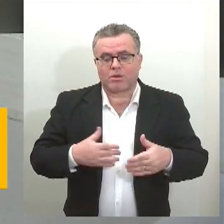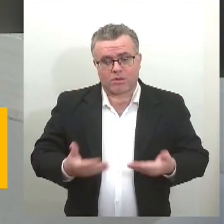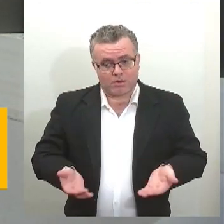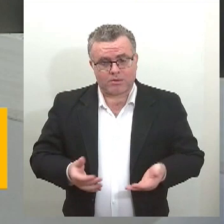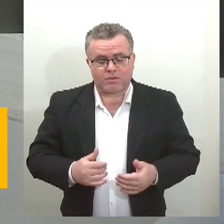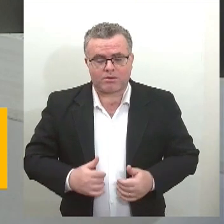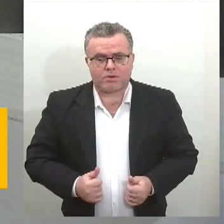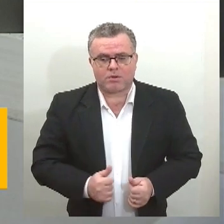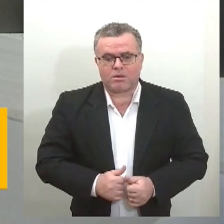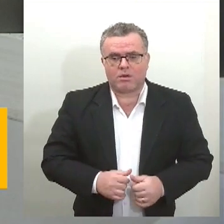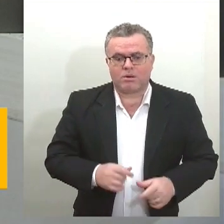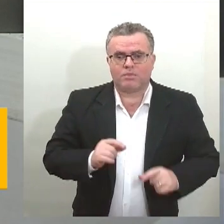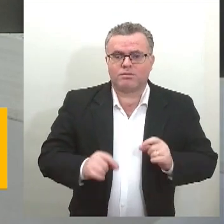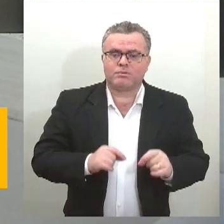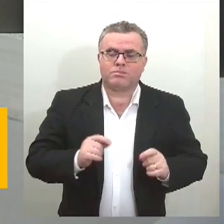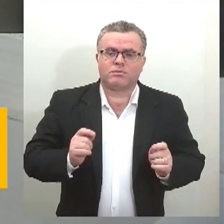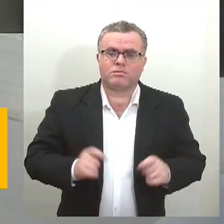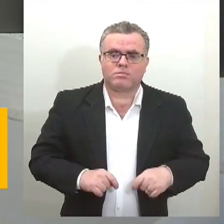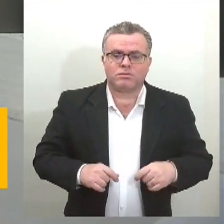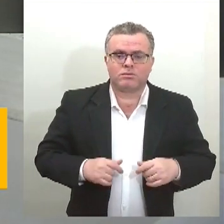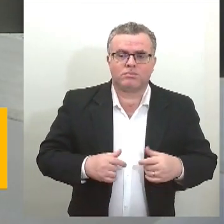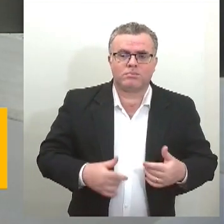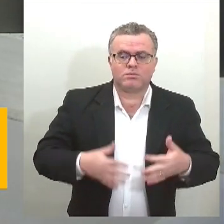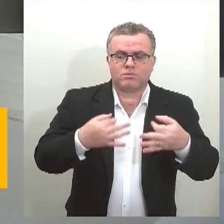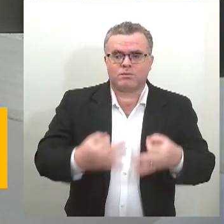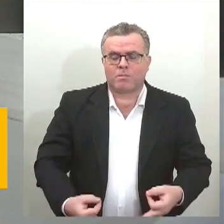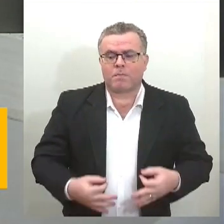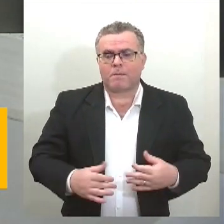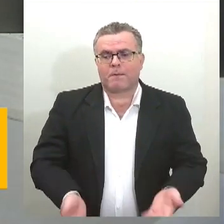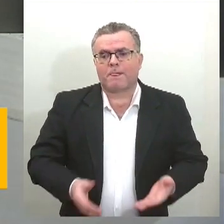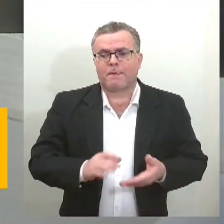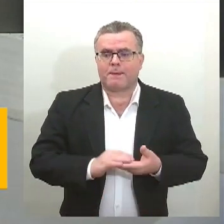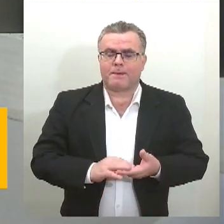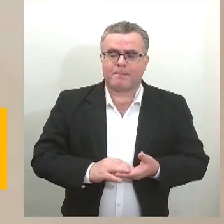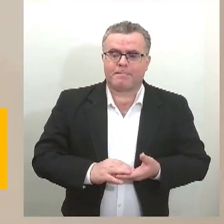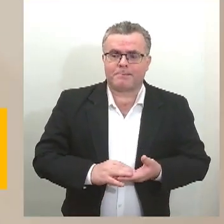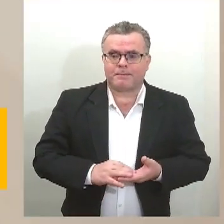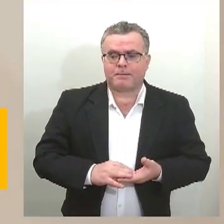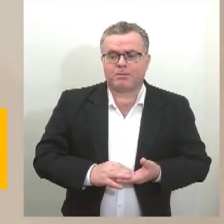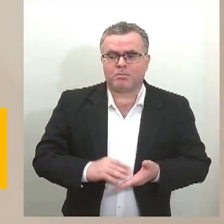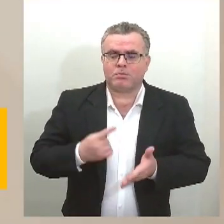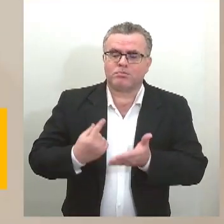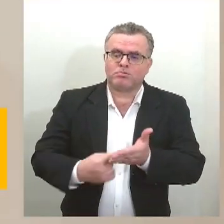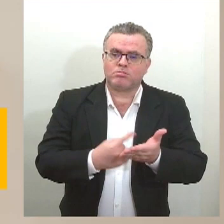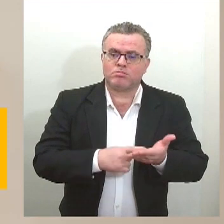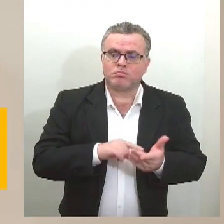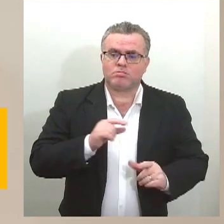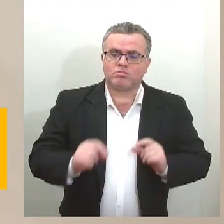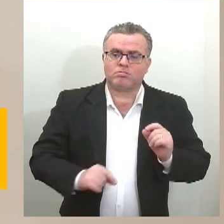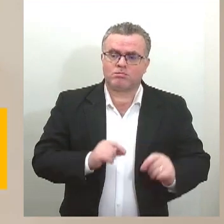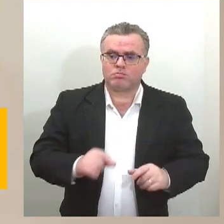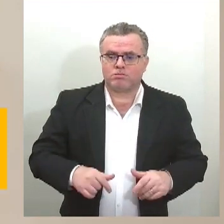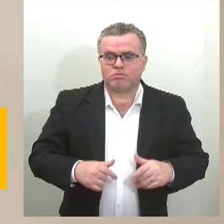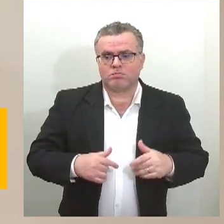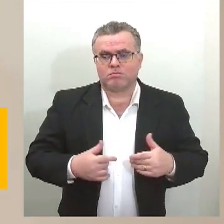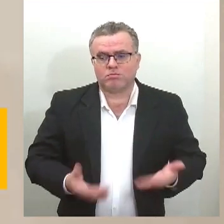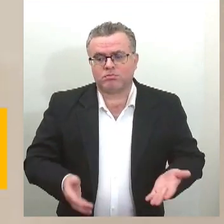Sim, com certeza. O lúpus é uma doença complexa, né? Eu estava falando do quanto